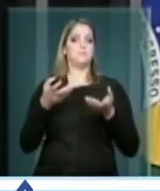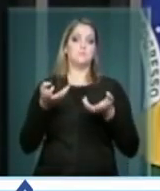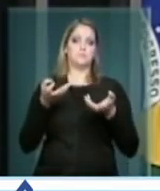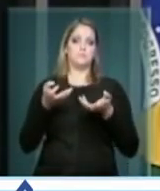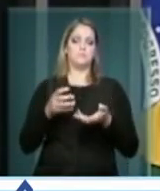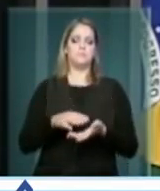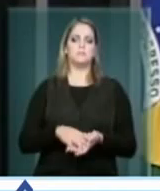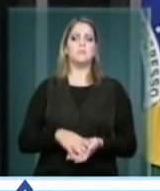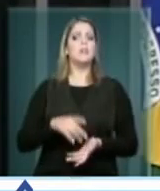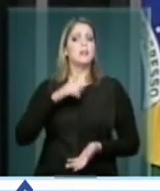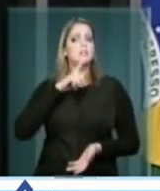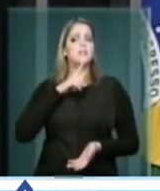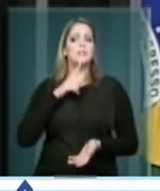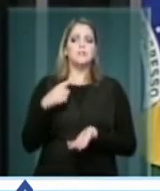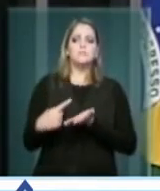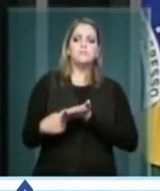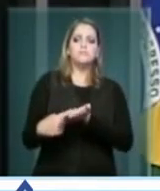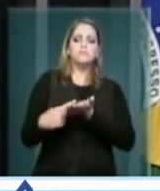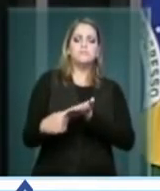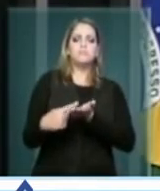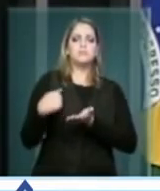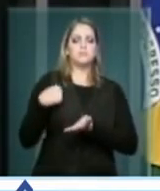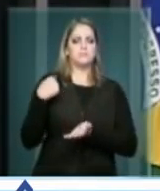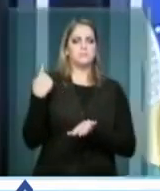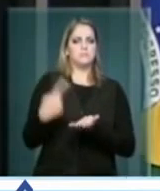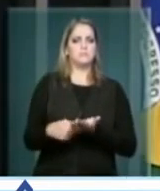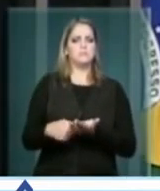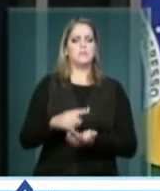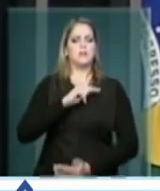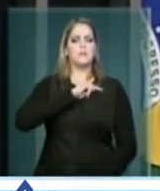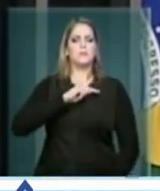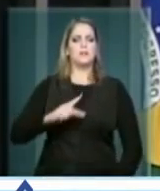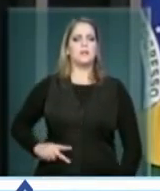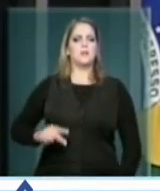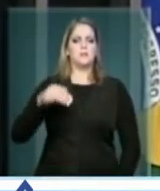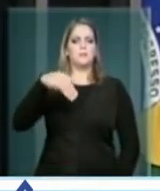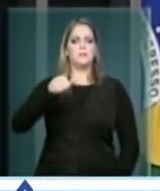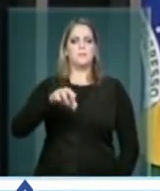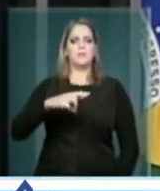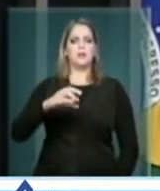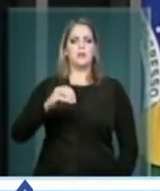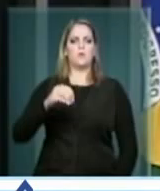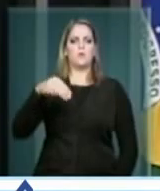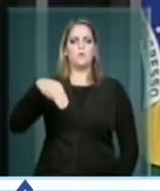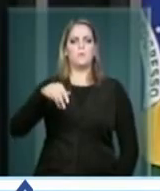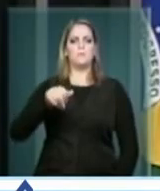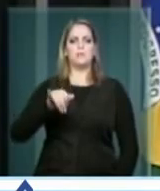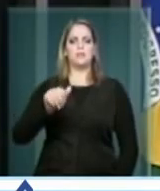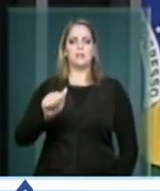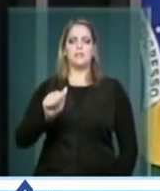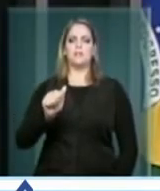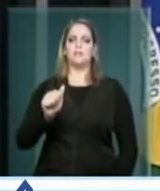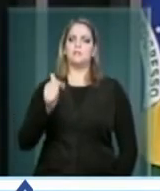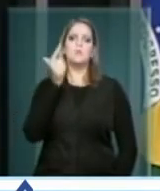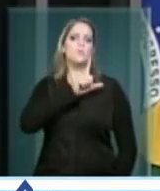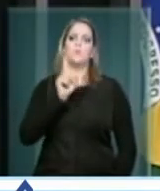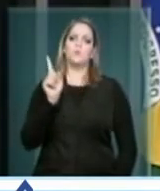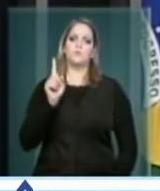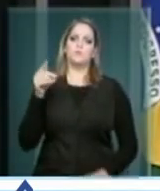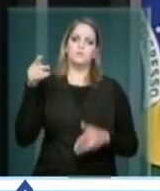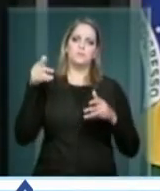atender a uma convocação da mesa através do presidente Marco Maia, que não pôde chegar a tempo. Eu acredito que a